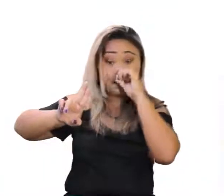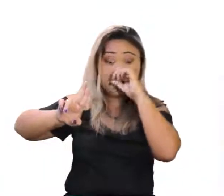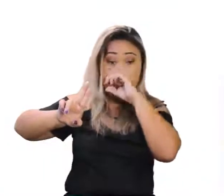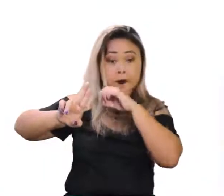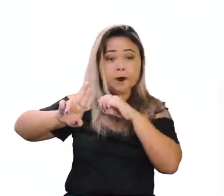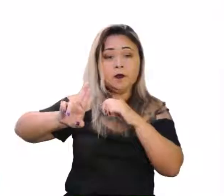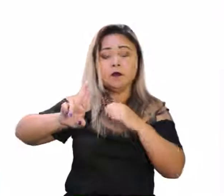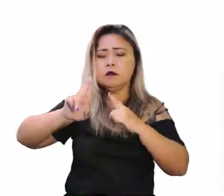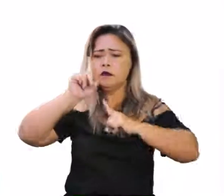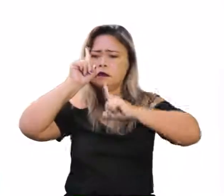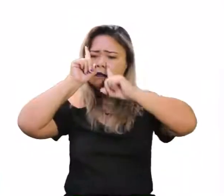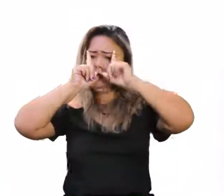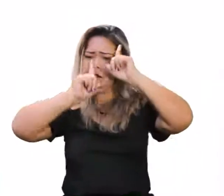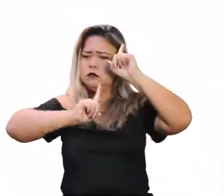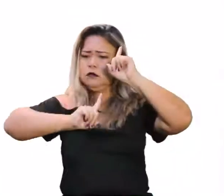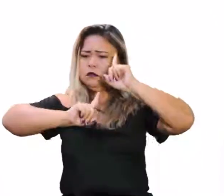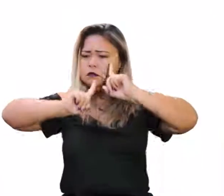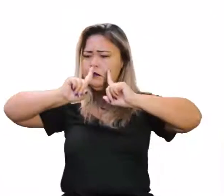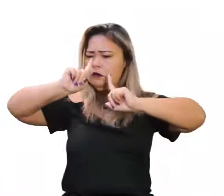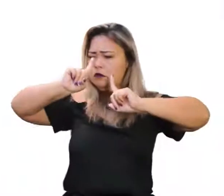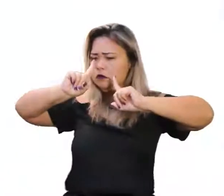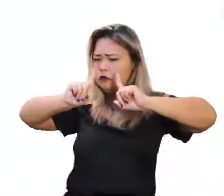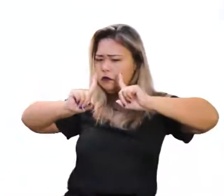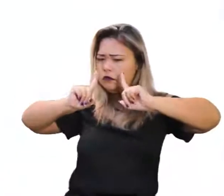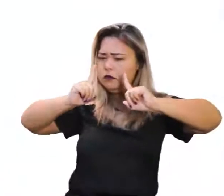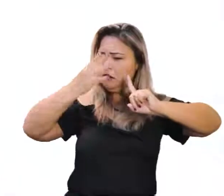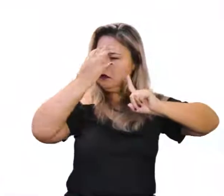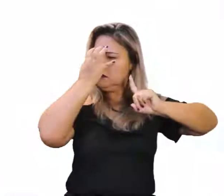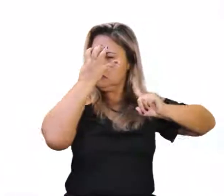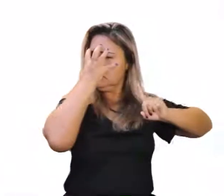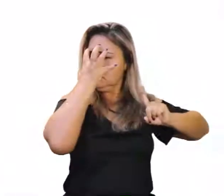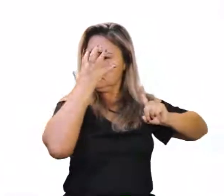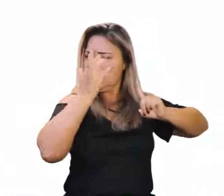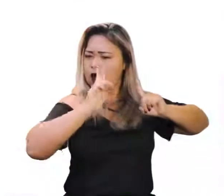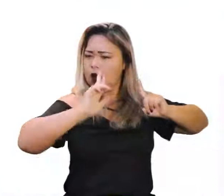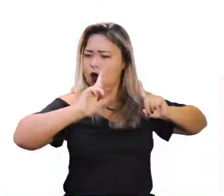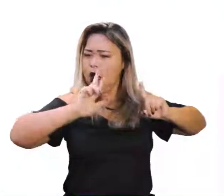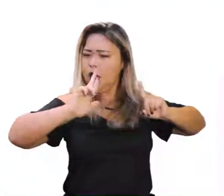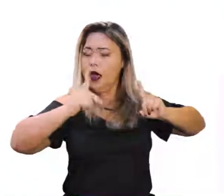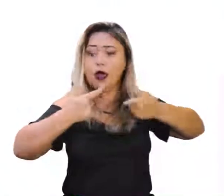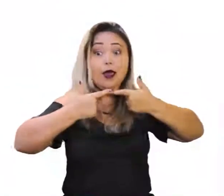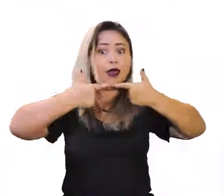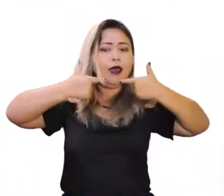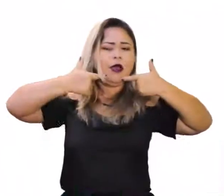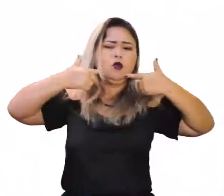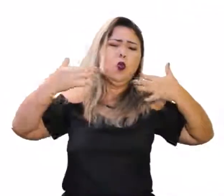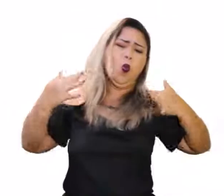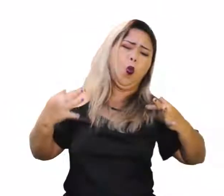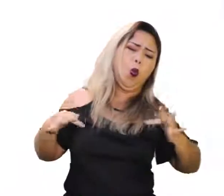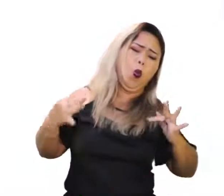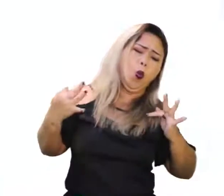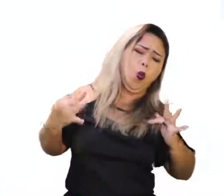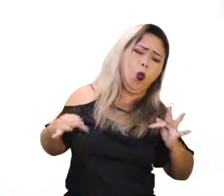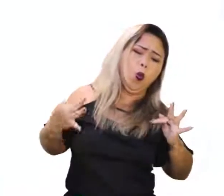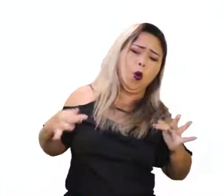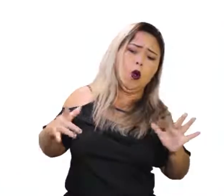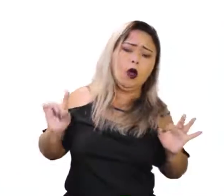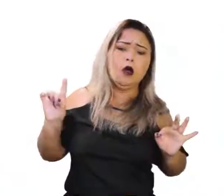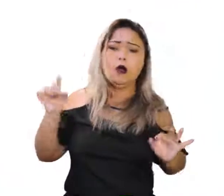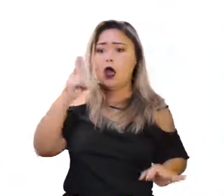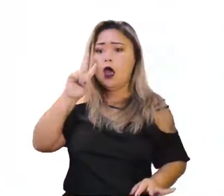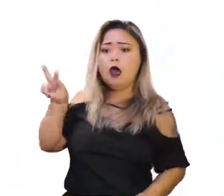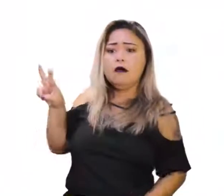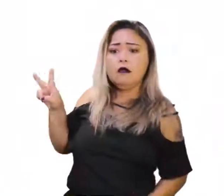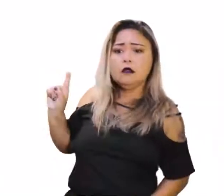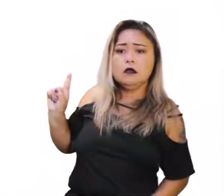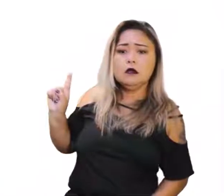A expressividade era reforçada por essas máscaras, máscaras de alegria, de dor, como vocês estão